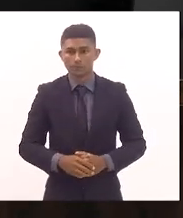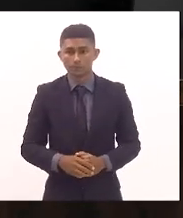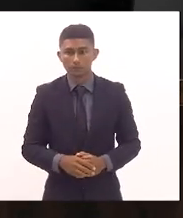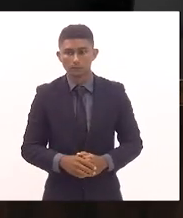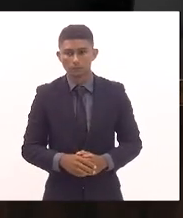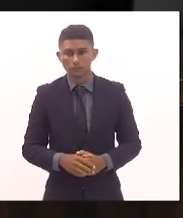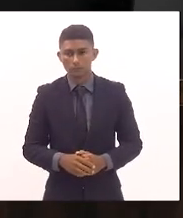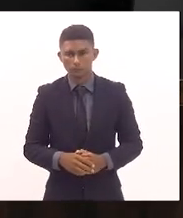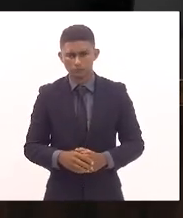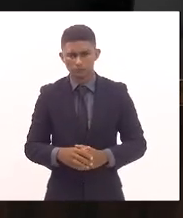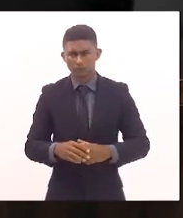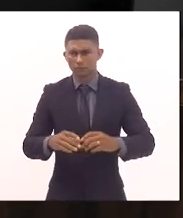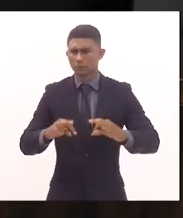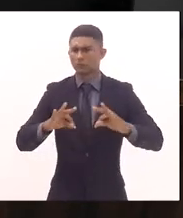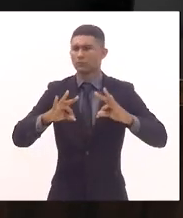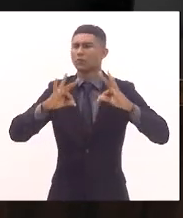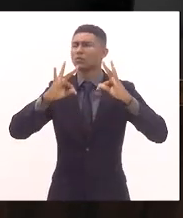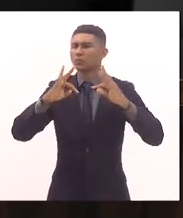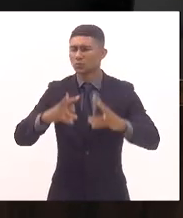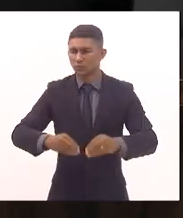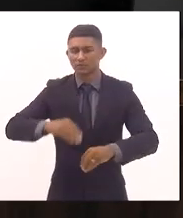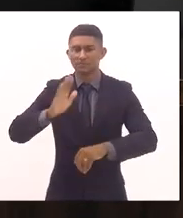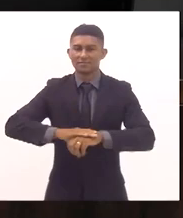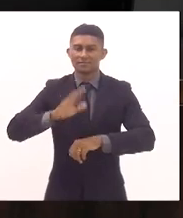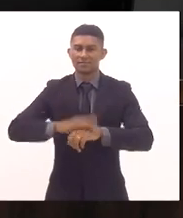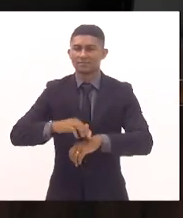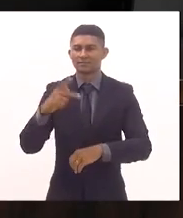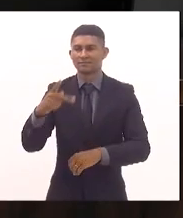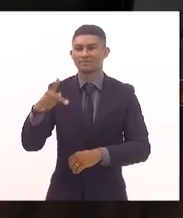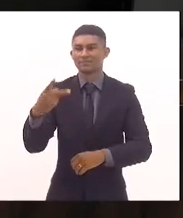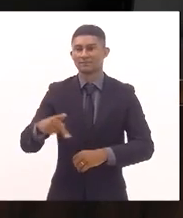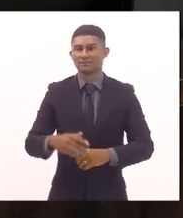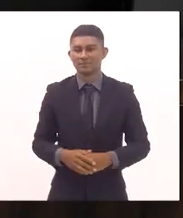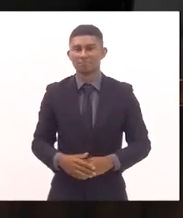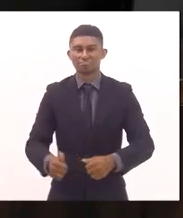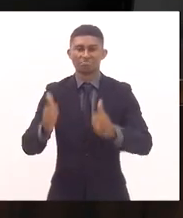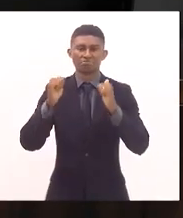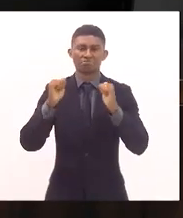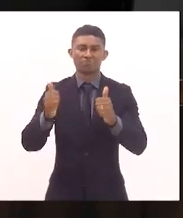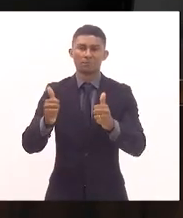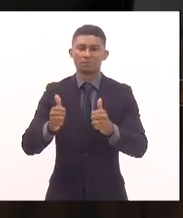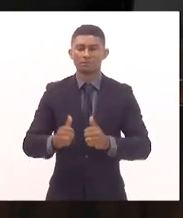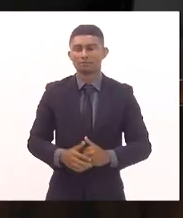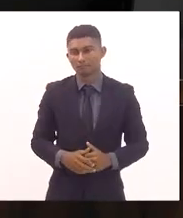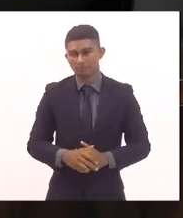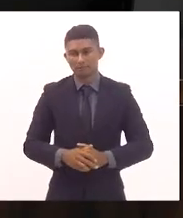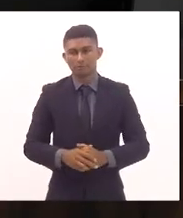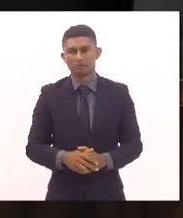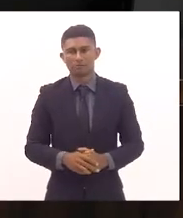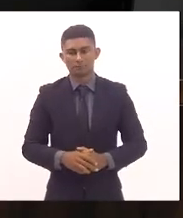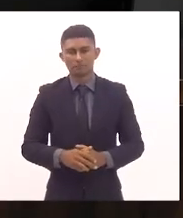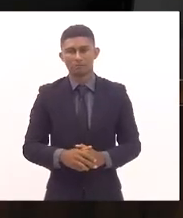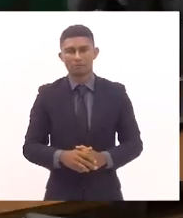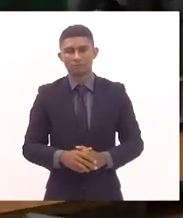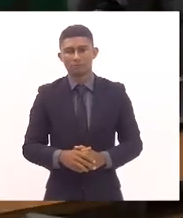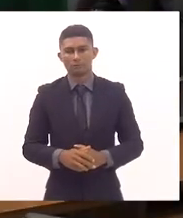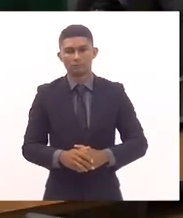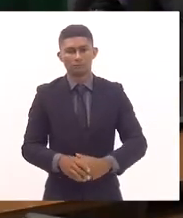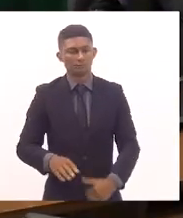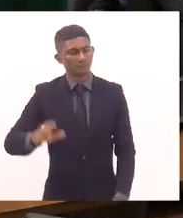são todas de vossa autoria. Faz muito bem. Senhor